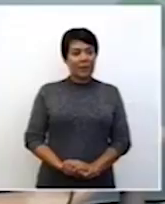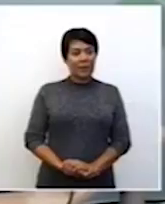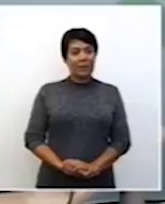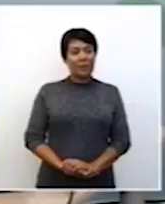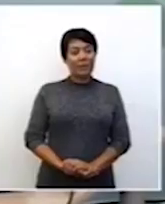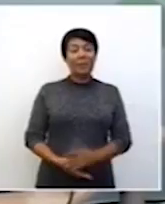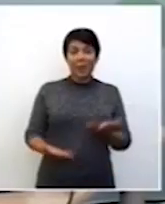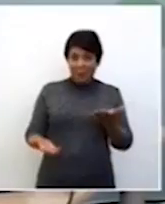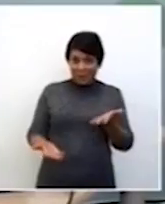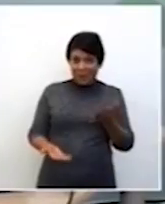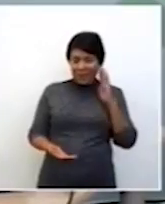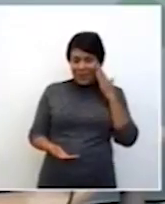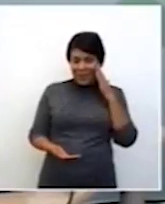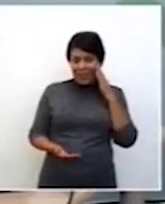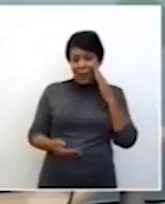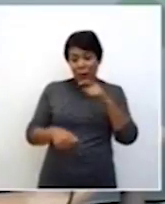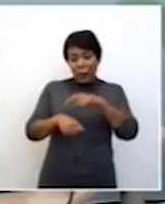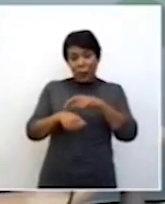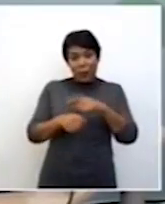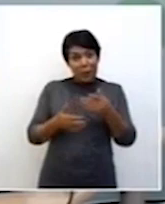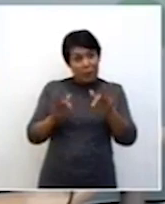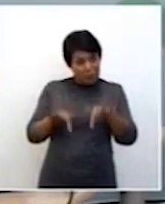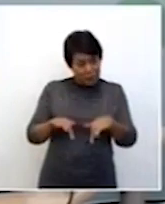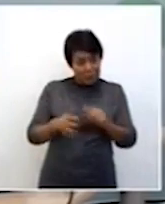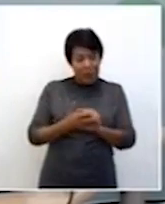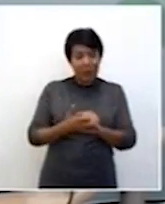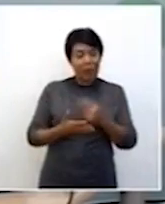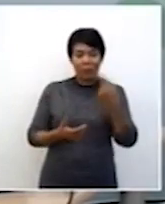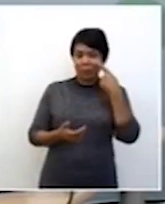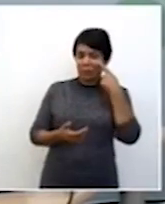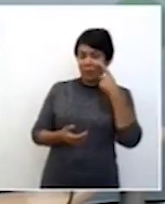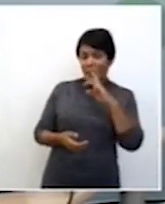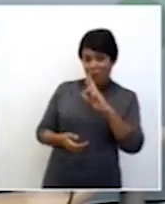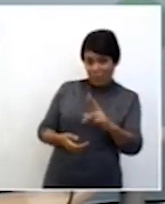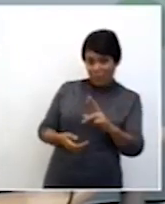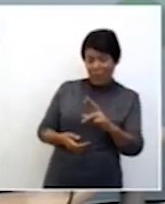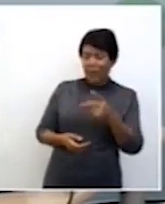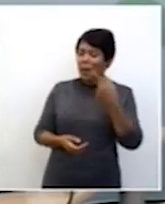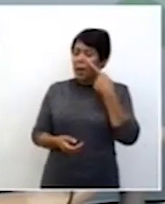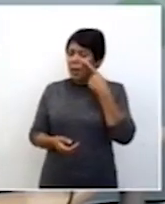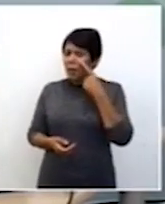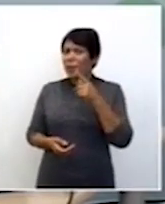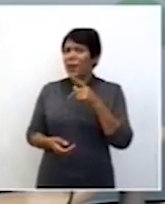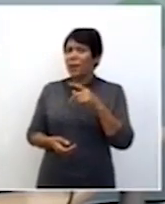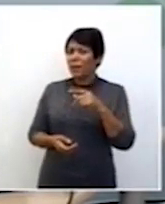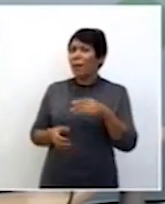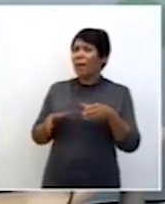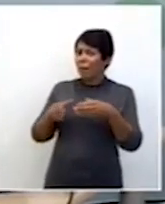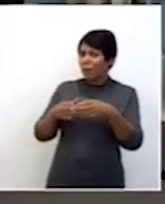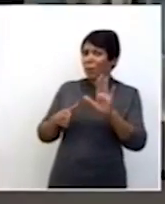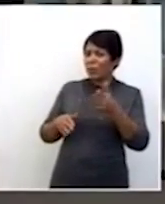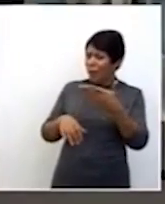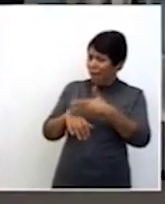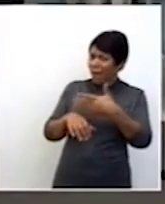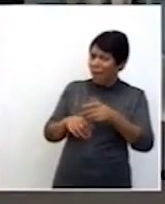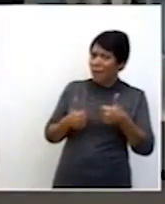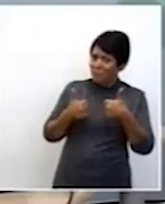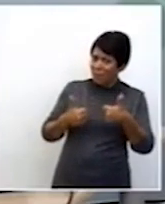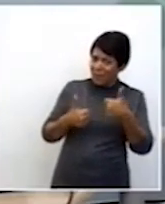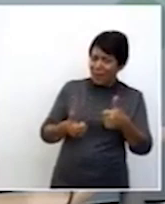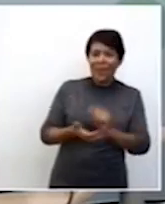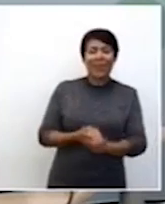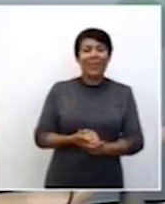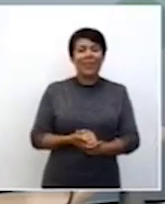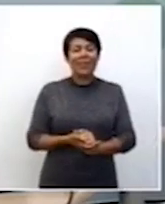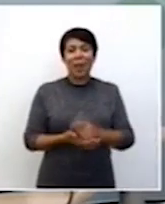É isso aí, galera. Terminou o nosso tempo, vamos dar uma olhadinha aqui nas respostas, né? Pelo que eu vi aqui, a galera tá afiada, Jonas, tem gente acertando, né? Se